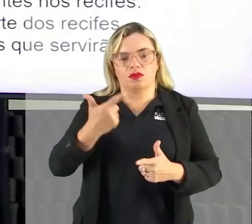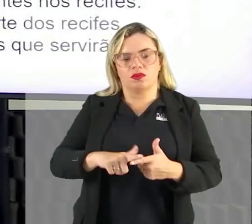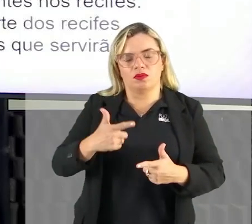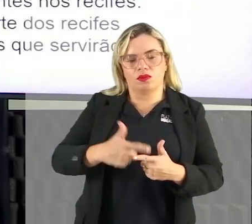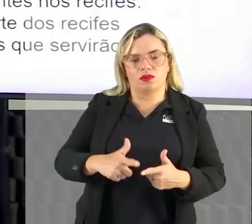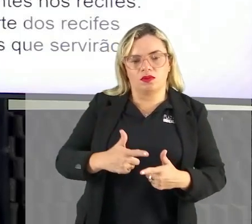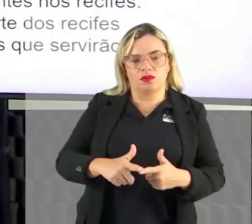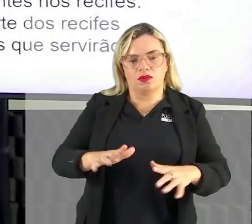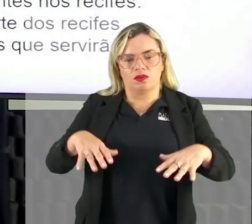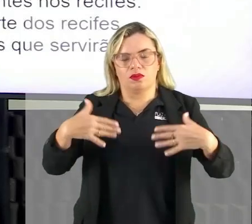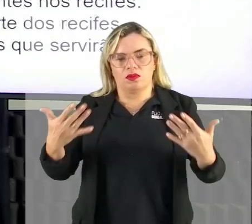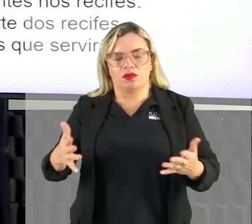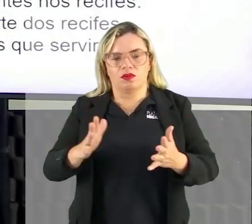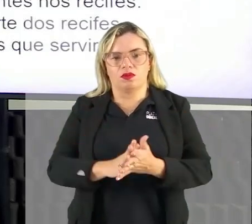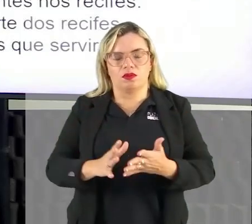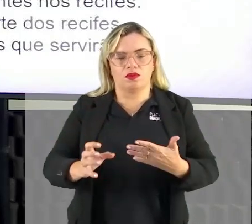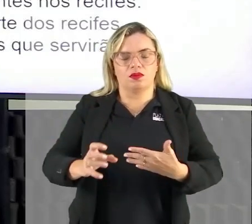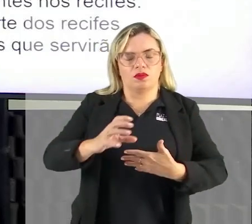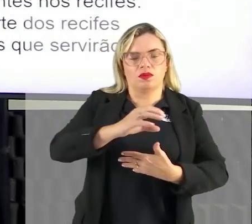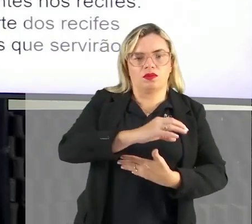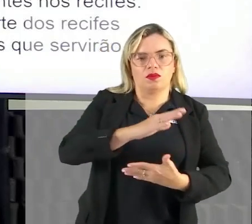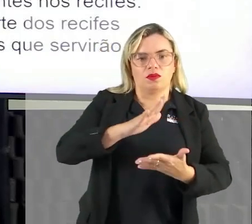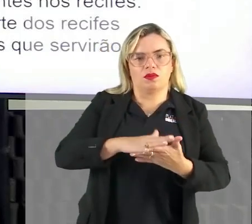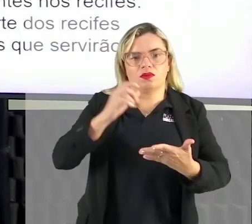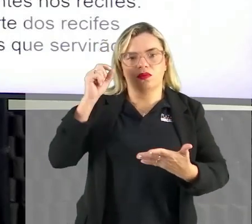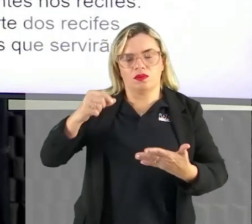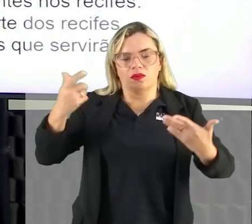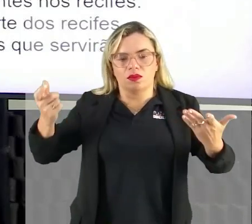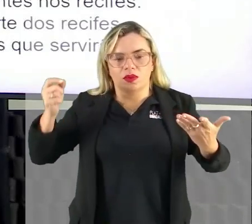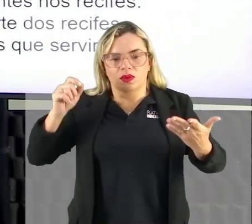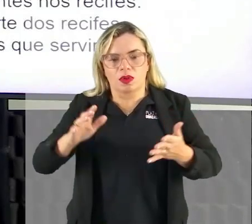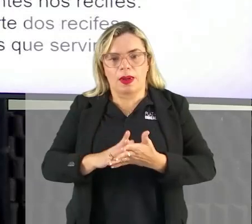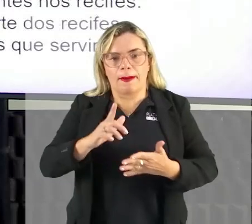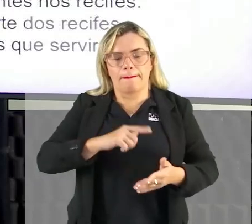comprometimento das cadeias alimentares, porque